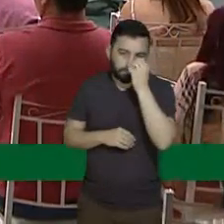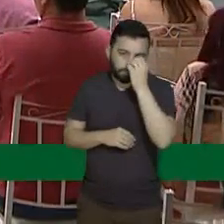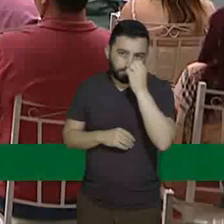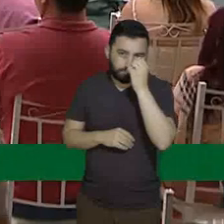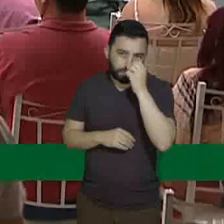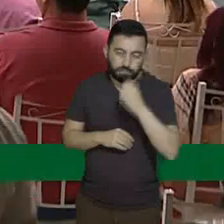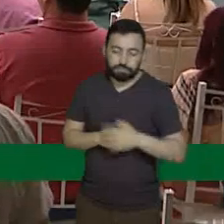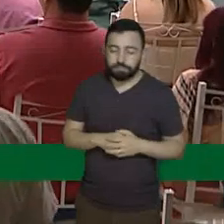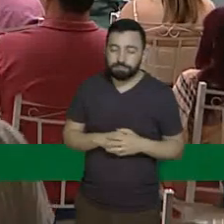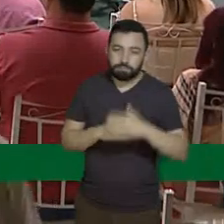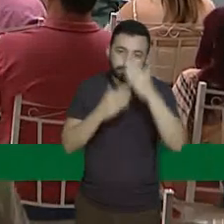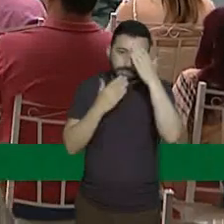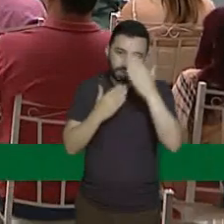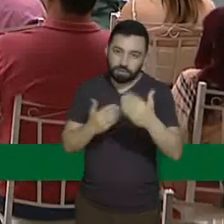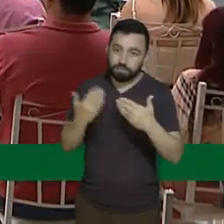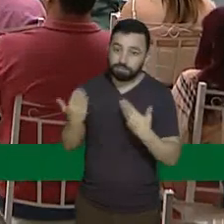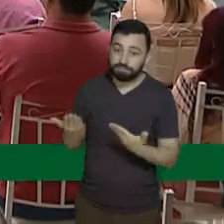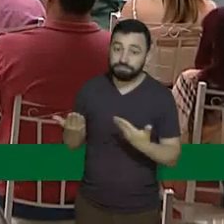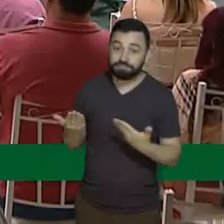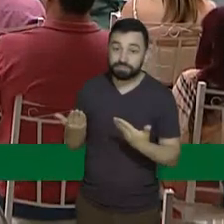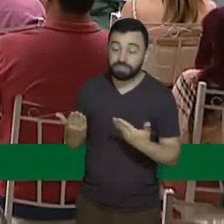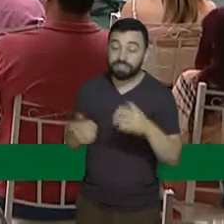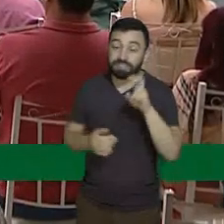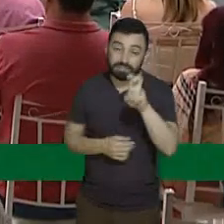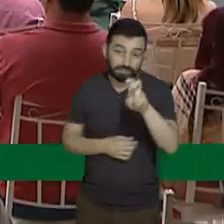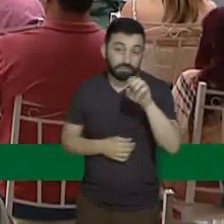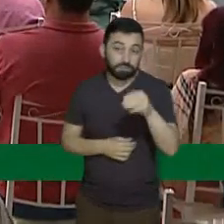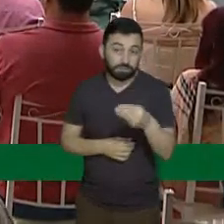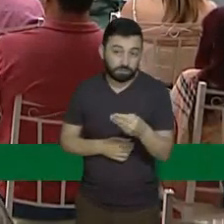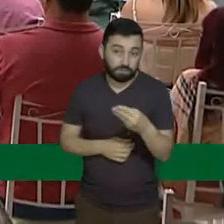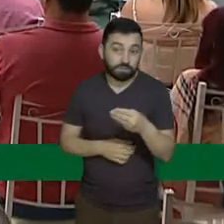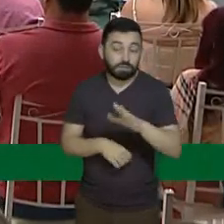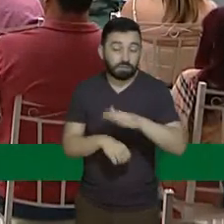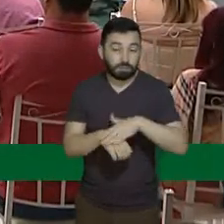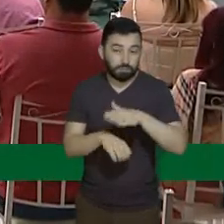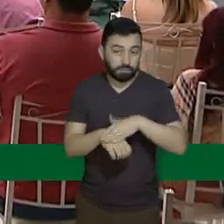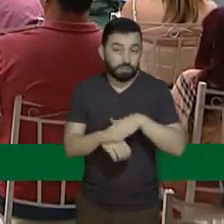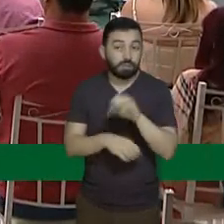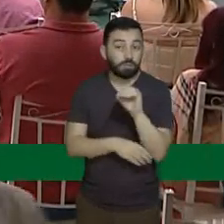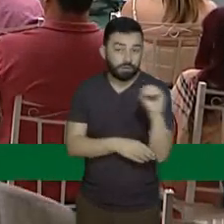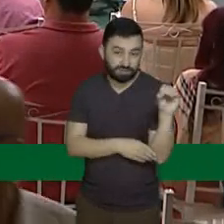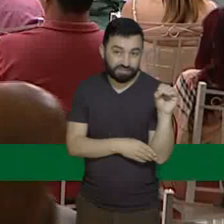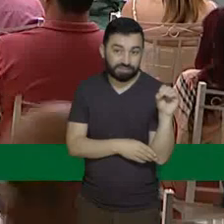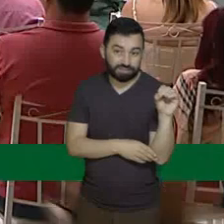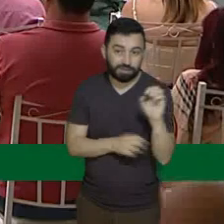Obrigado, prefeito. Só corrigindo, os 5 milhões de reais é da bancada do Oeste.